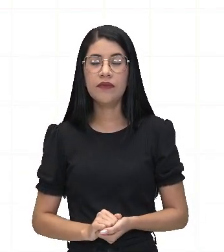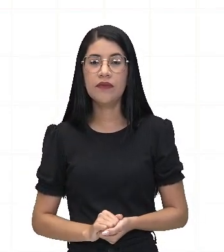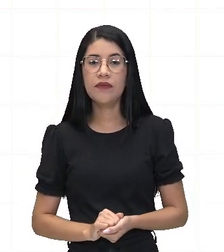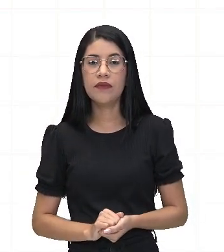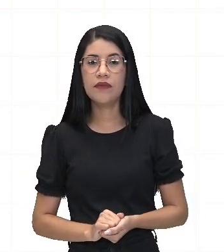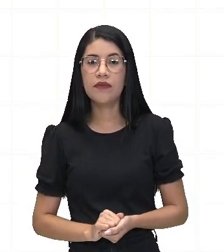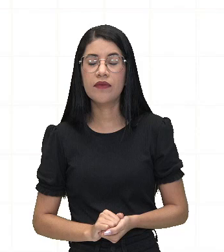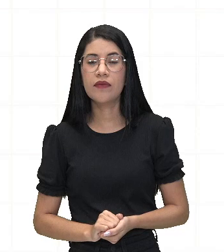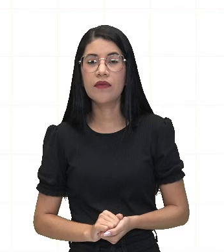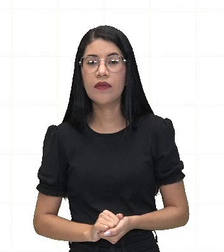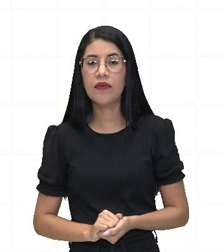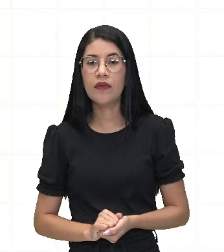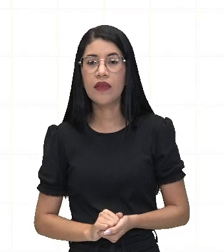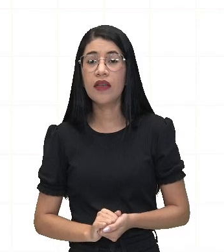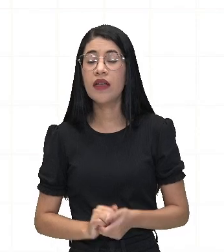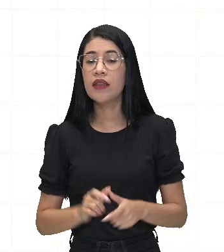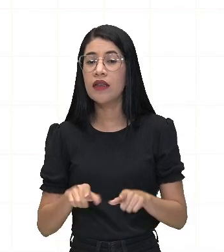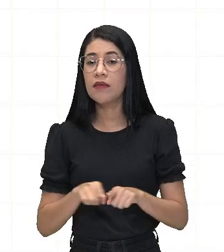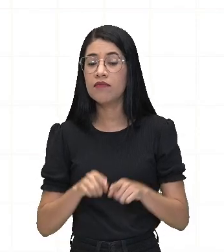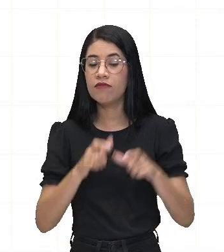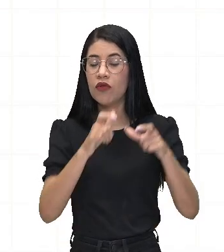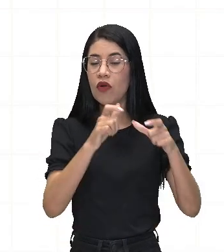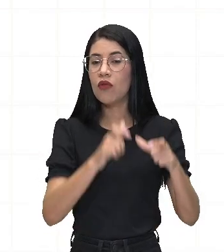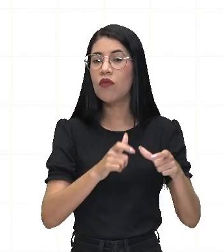Inicialmente, nós temos a localização,